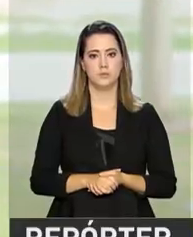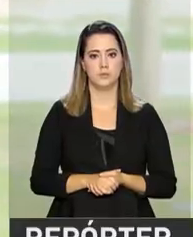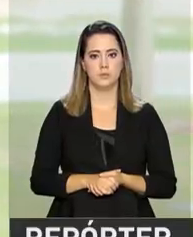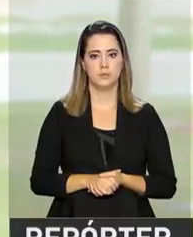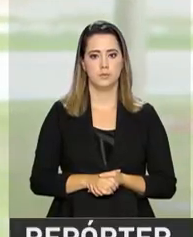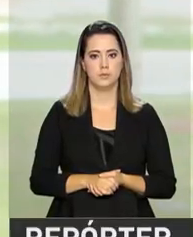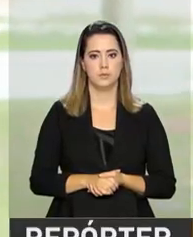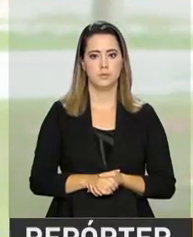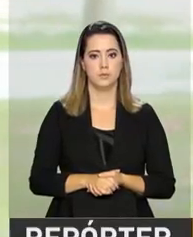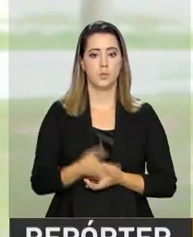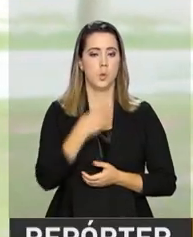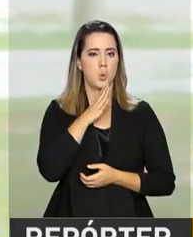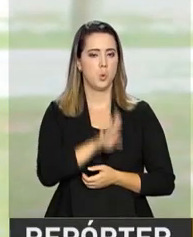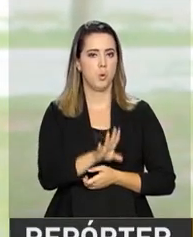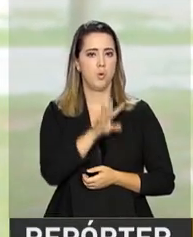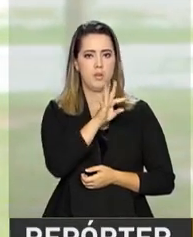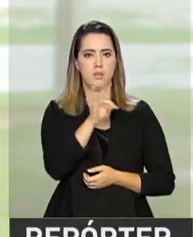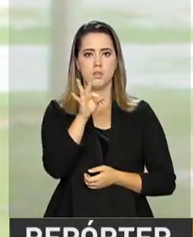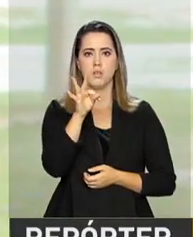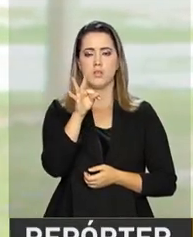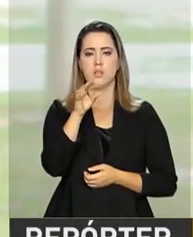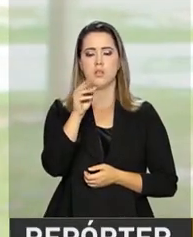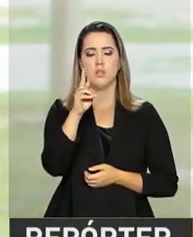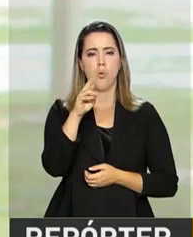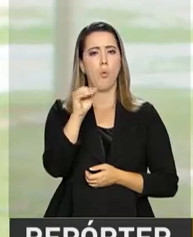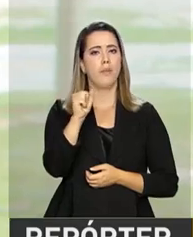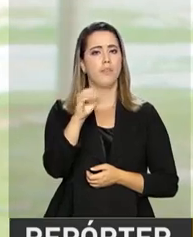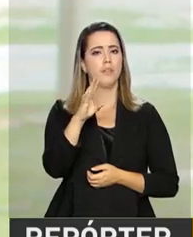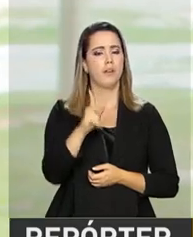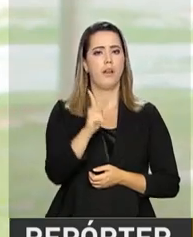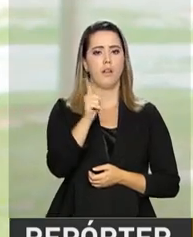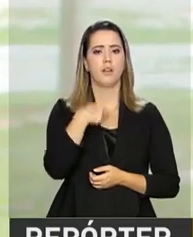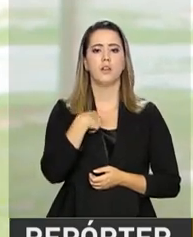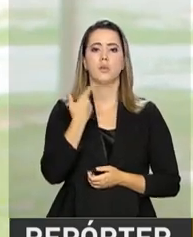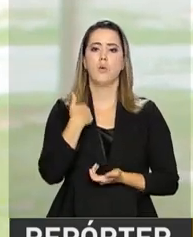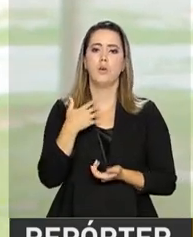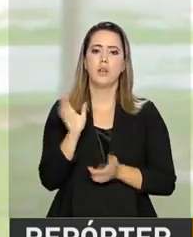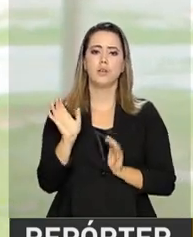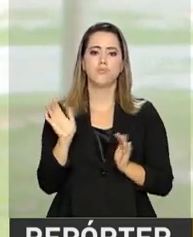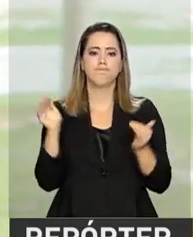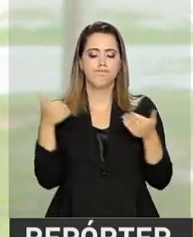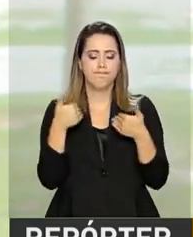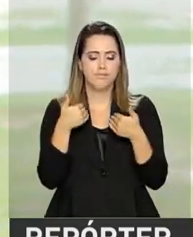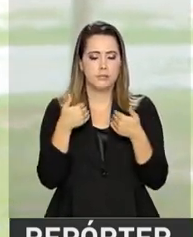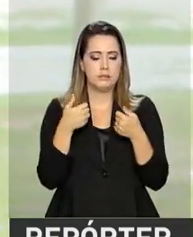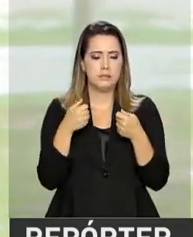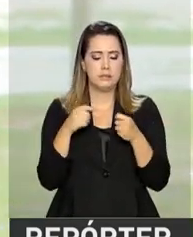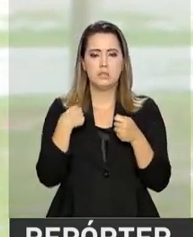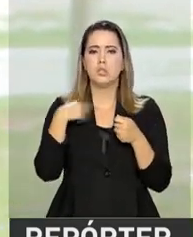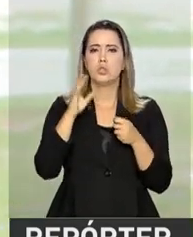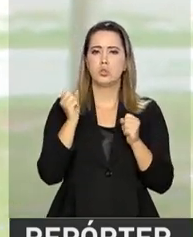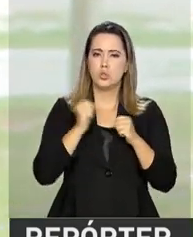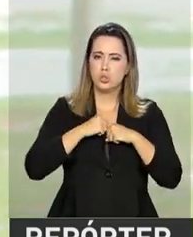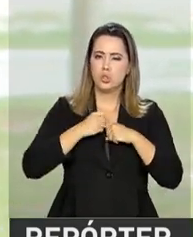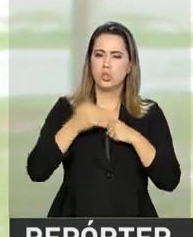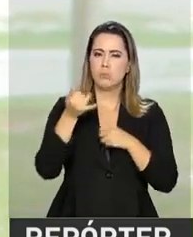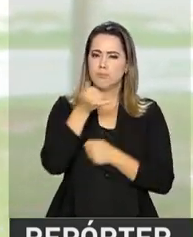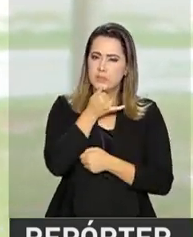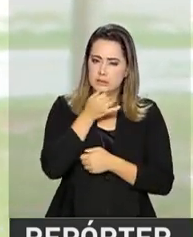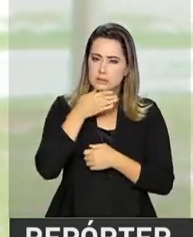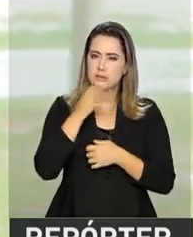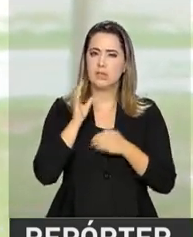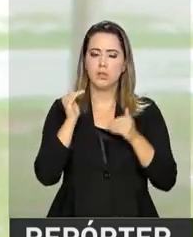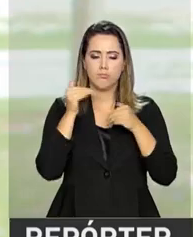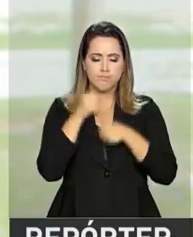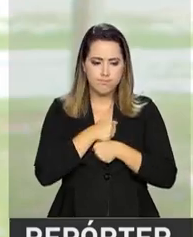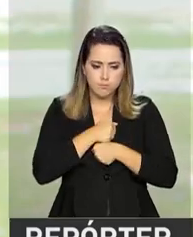Quando eu não conheci o trekking, eu era uma pessoa muito mais retraída, eu tinha um histórico de depressão. Então,